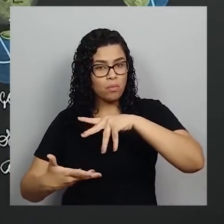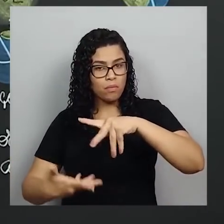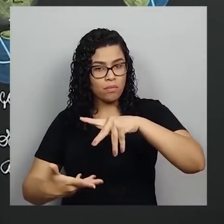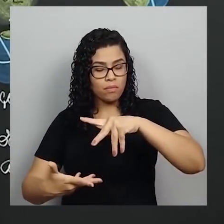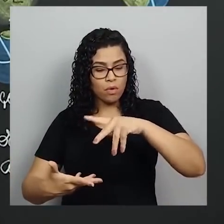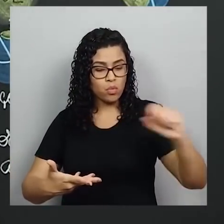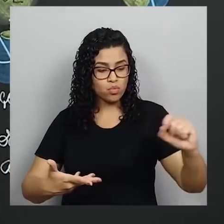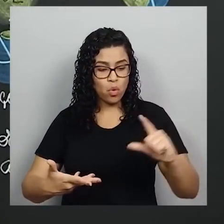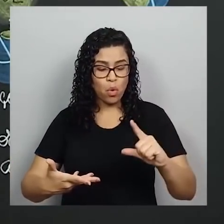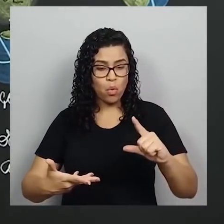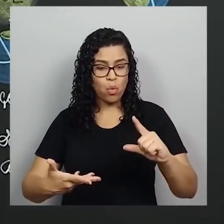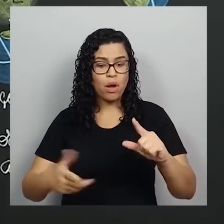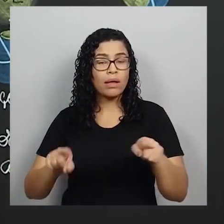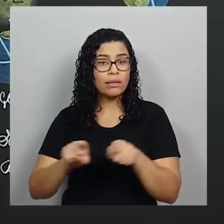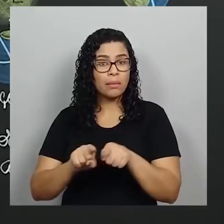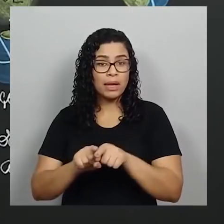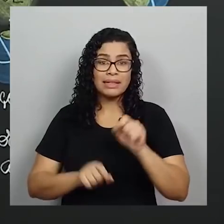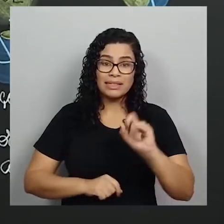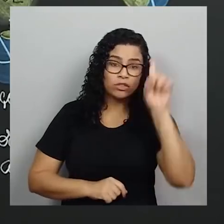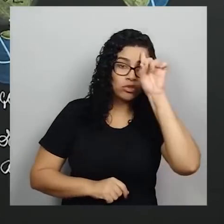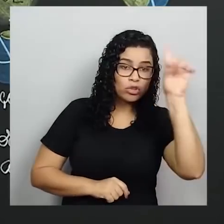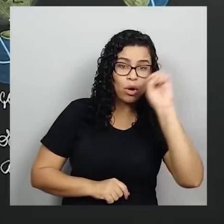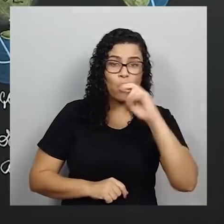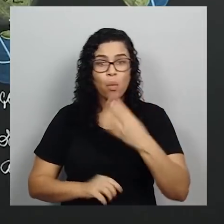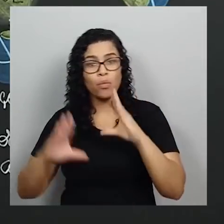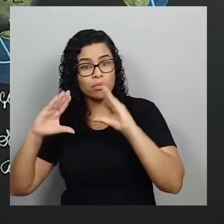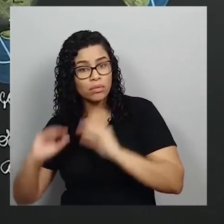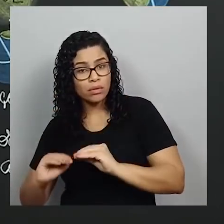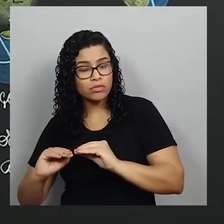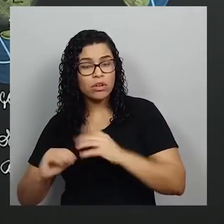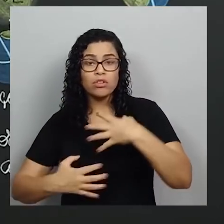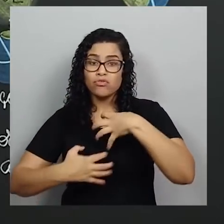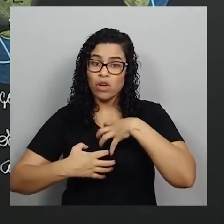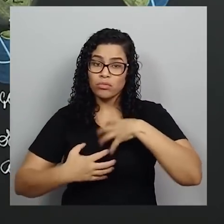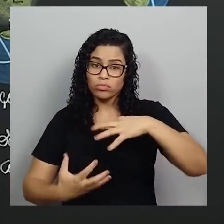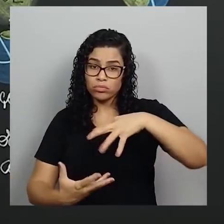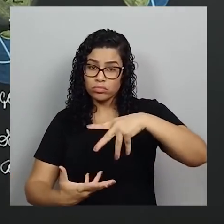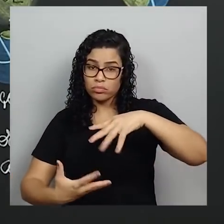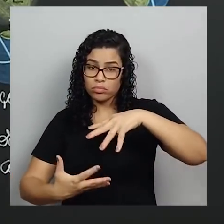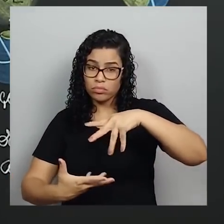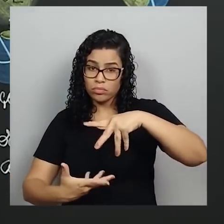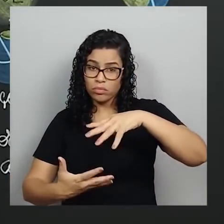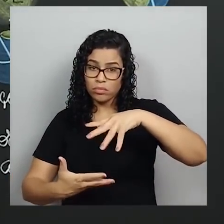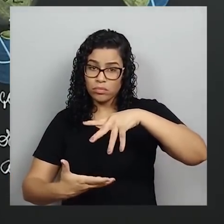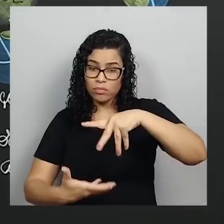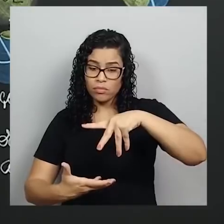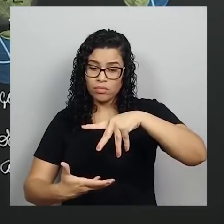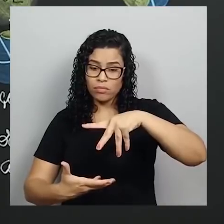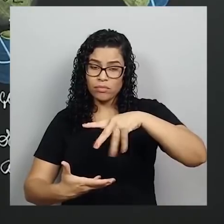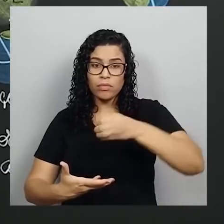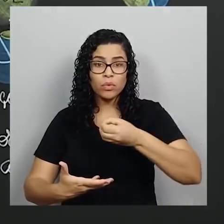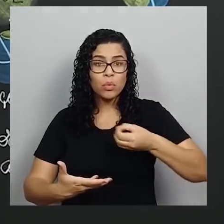gente está em relação ao Sol, e se é dia, se é noite, a posição que a gente está em relação à